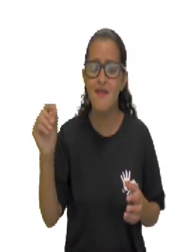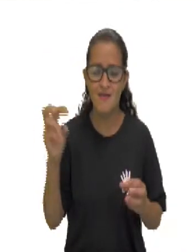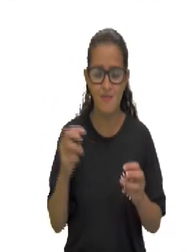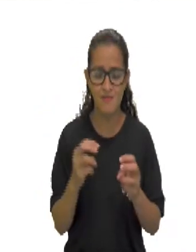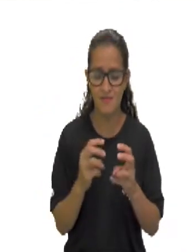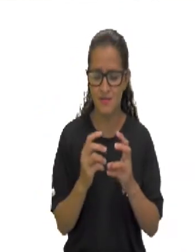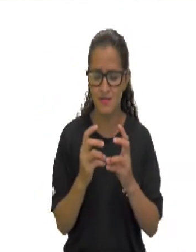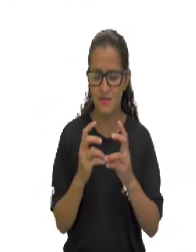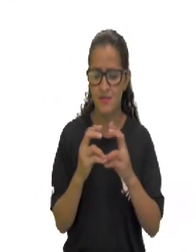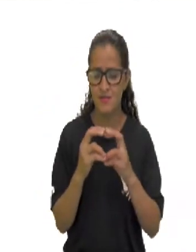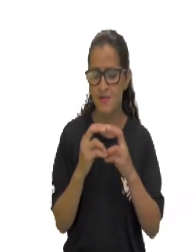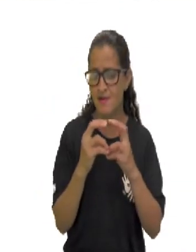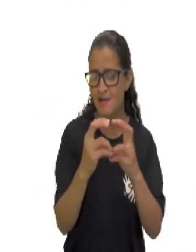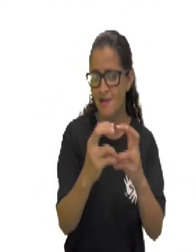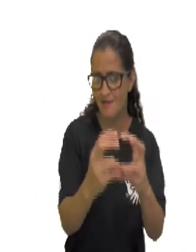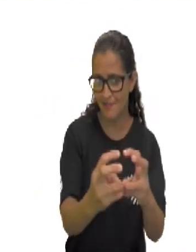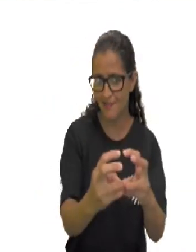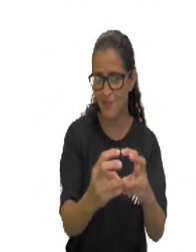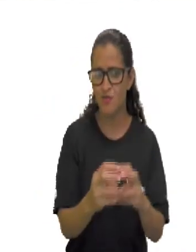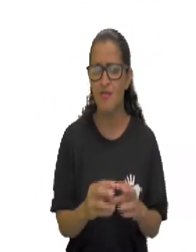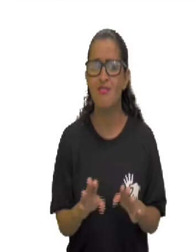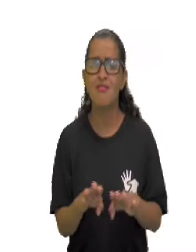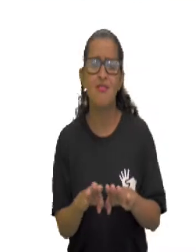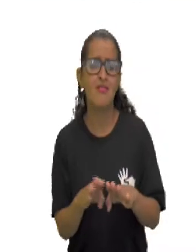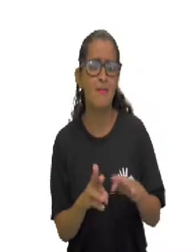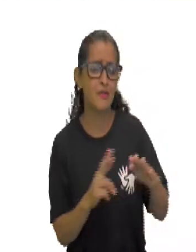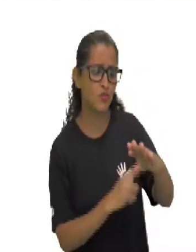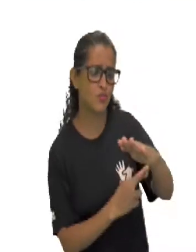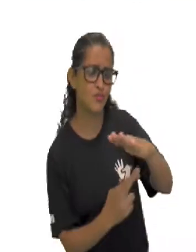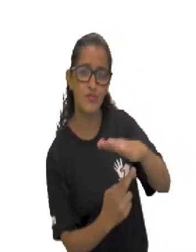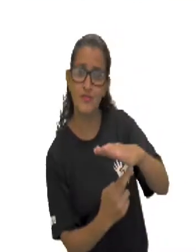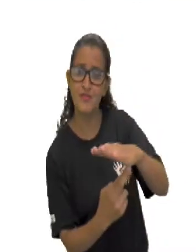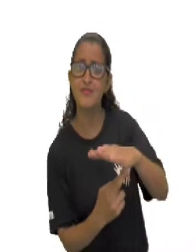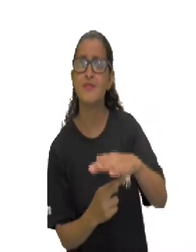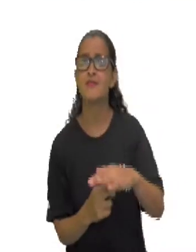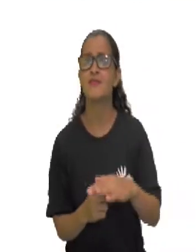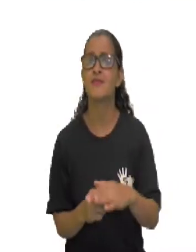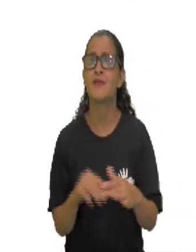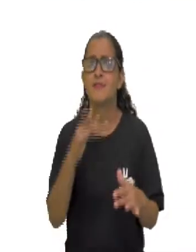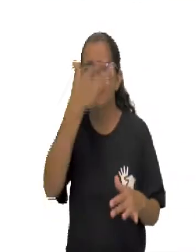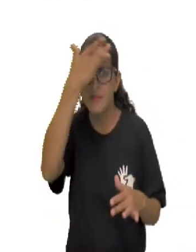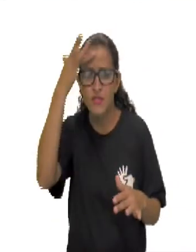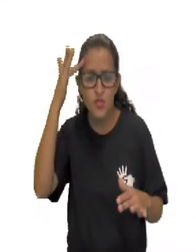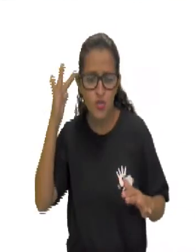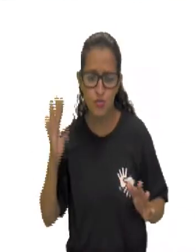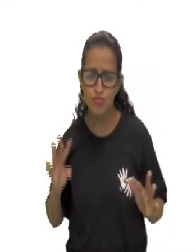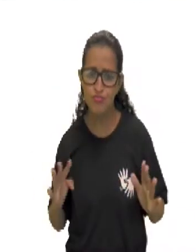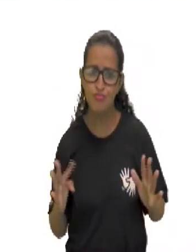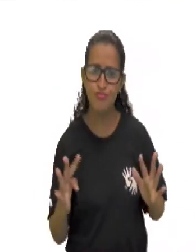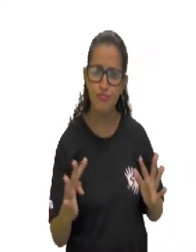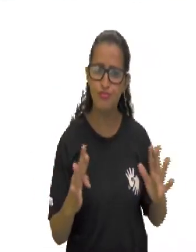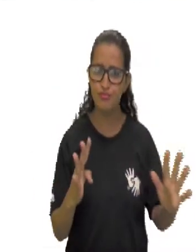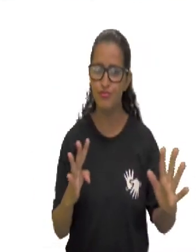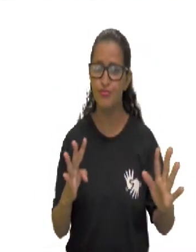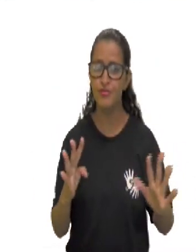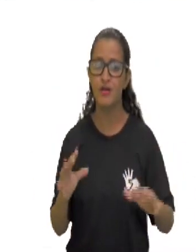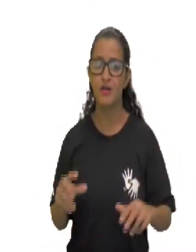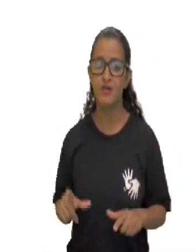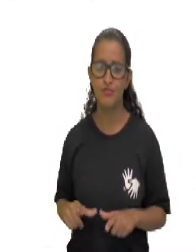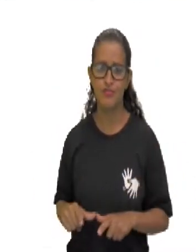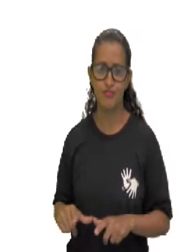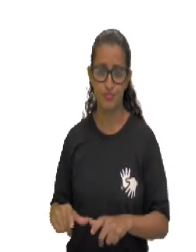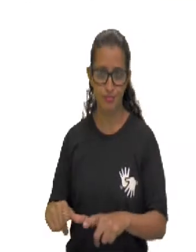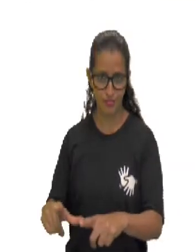uma rodoviária. O que acontece ali? Tem pessoas circulando, né? Que estão viajando. O que elas trazem com elas? Malas,